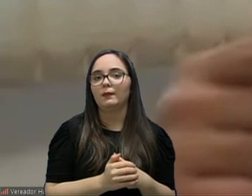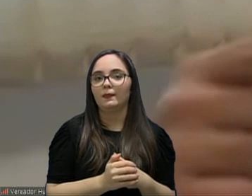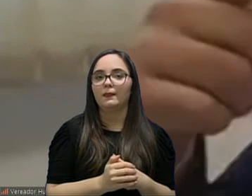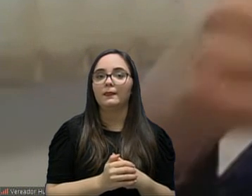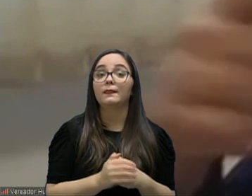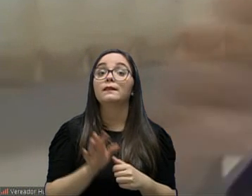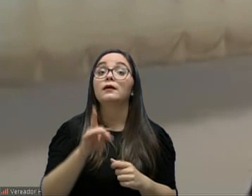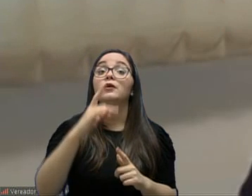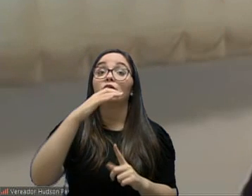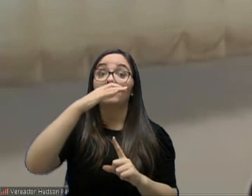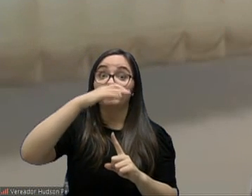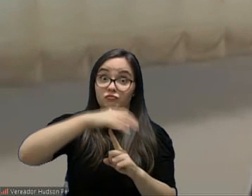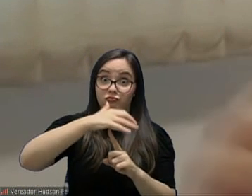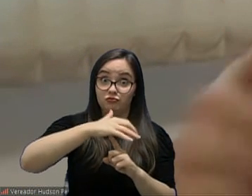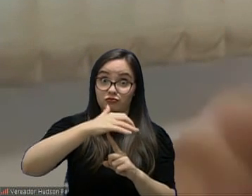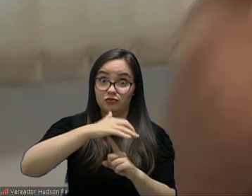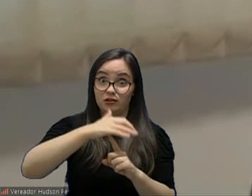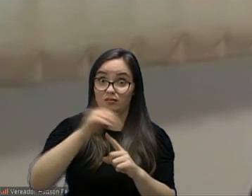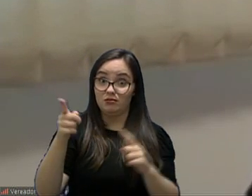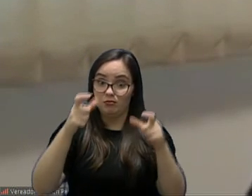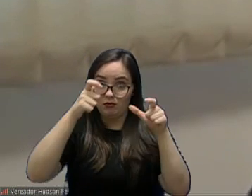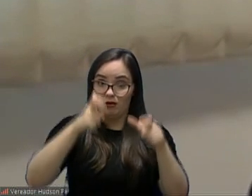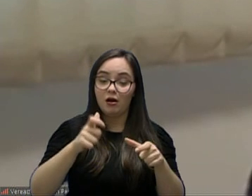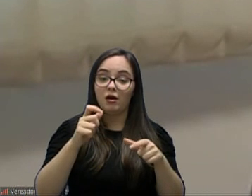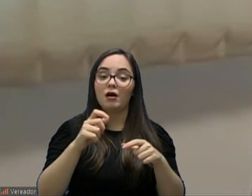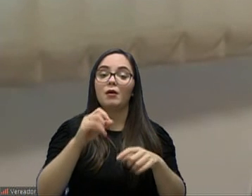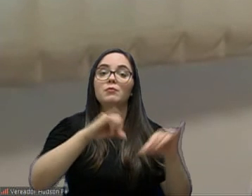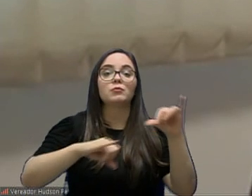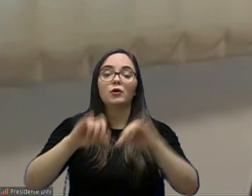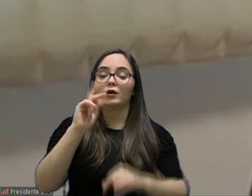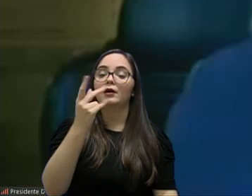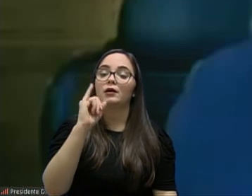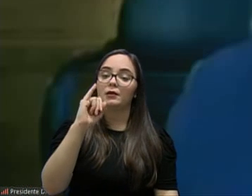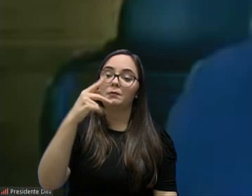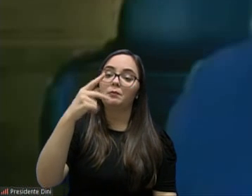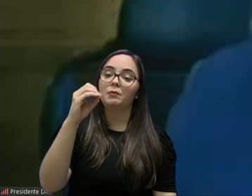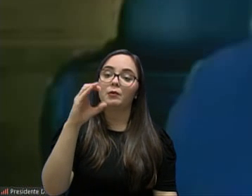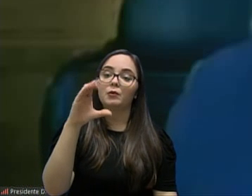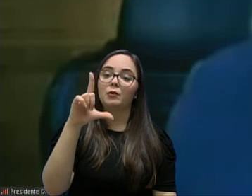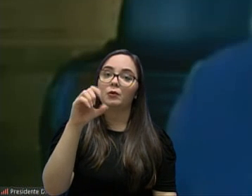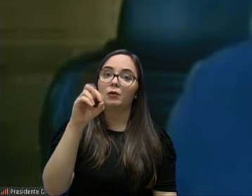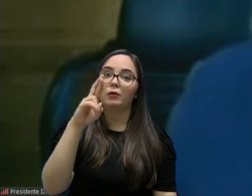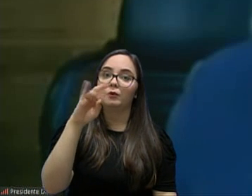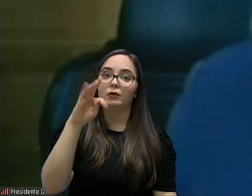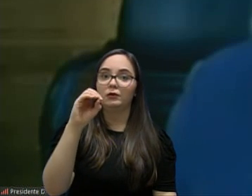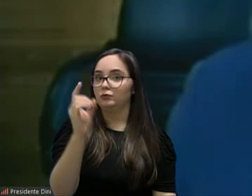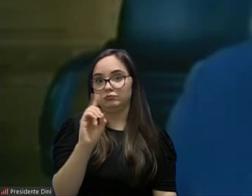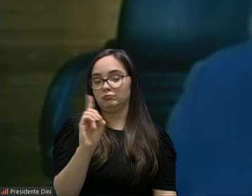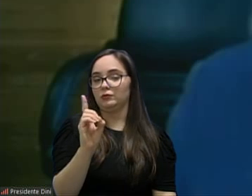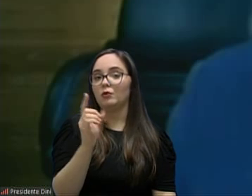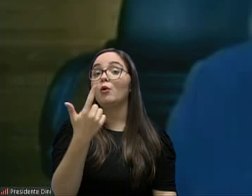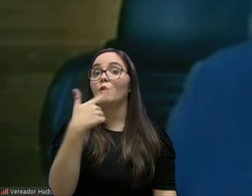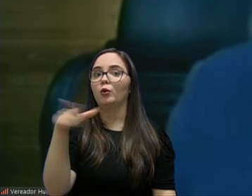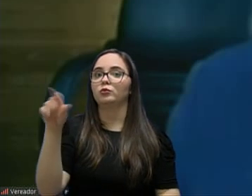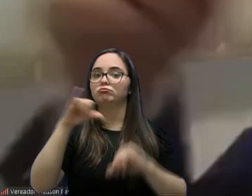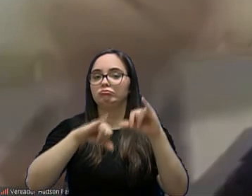hipoclorito, passa um produto um pouco mais forte, porque lá fica realmente... Então